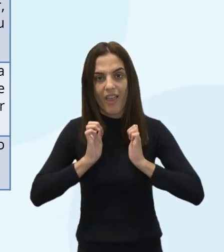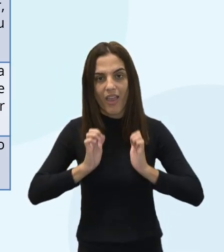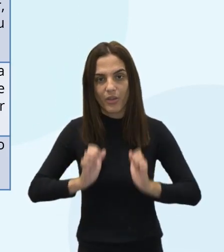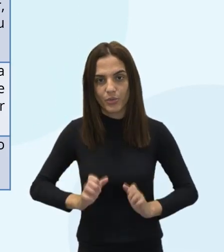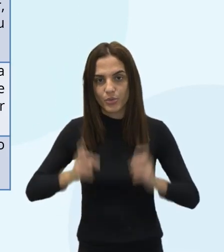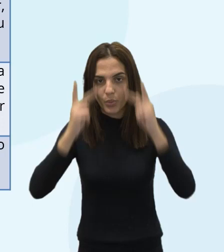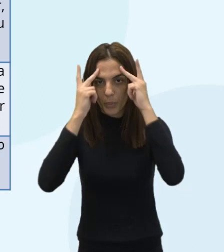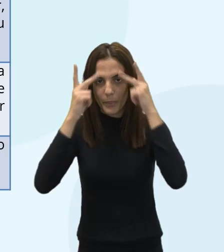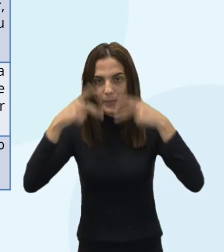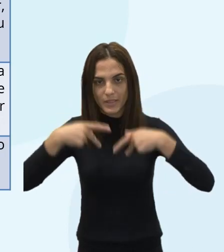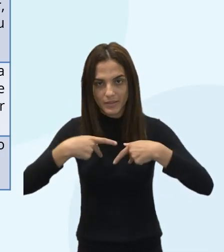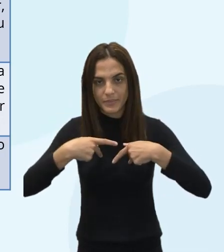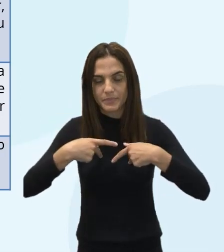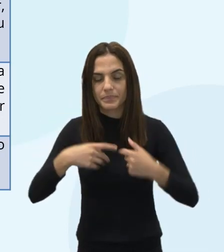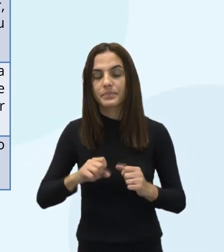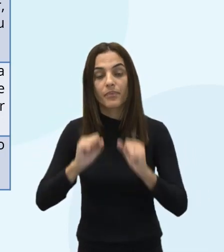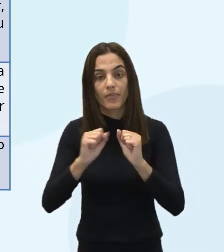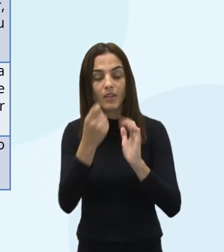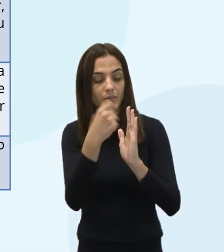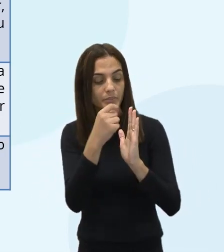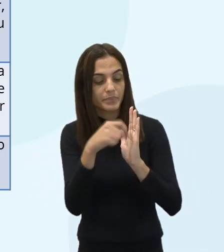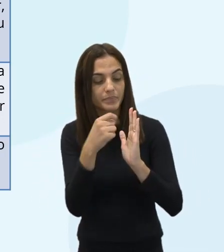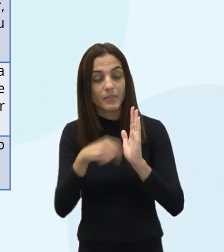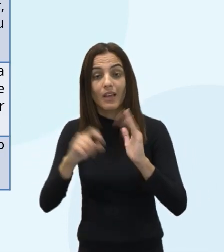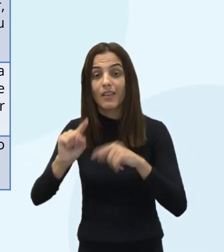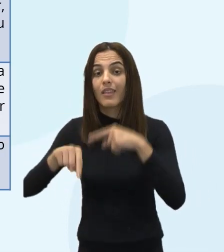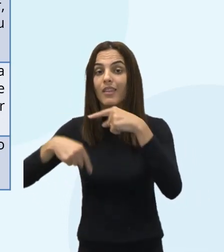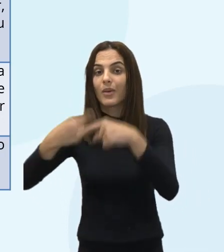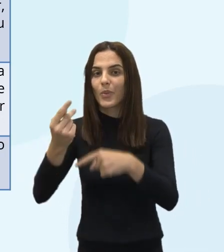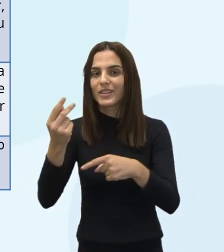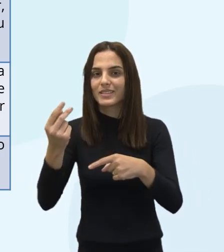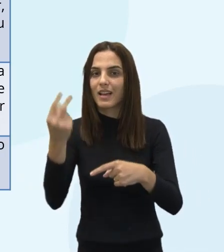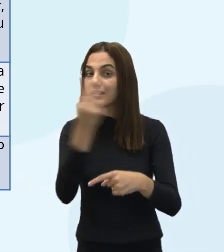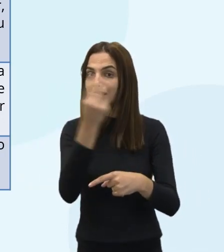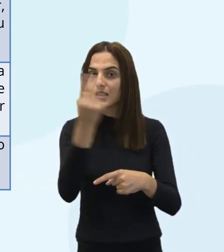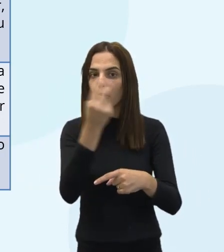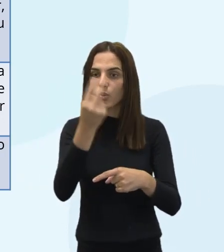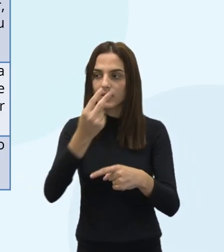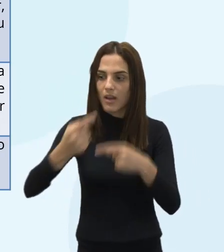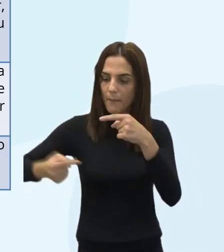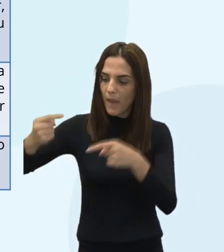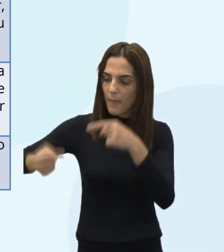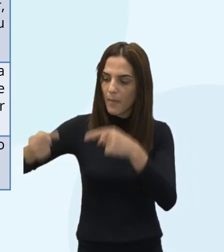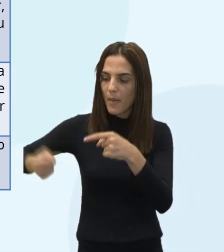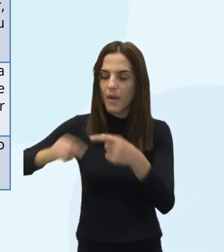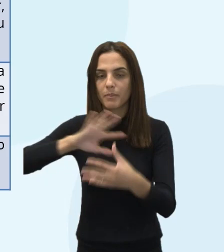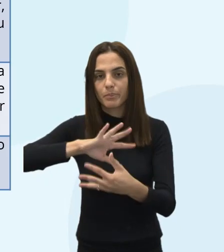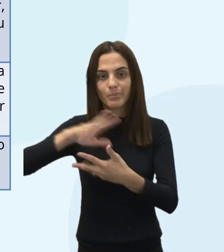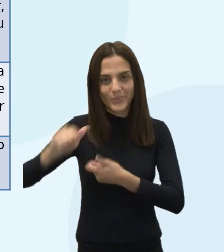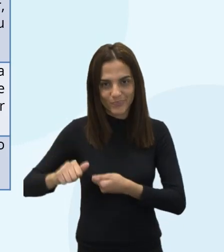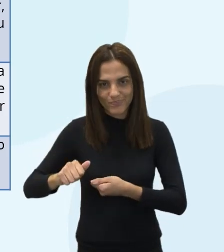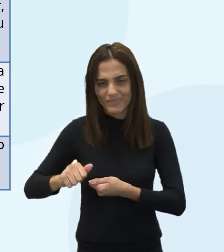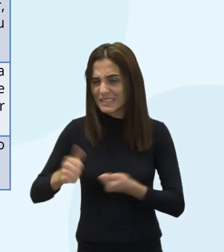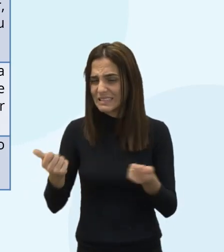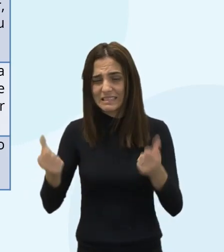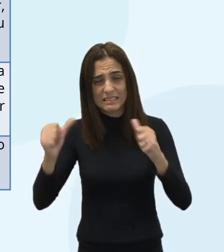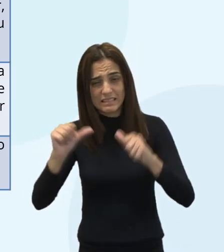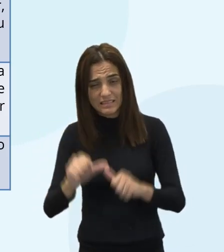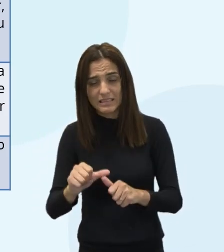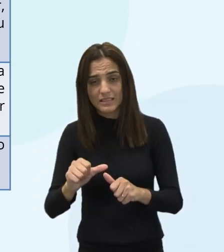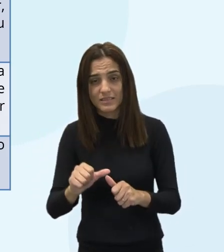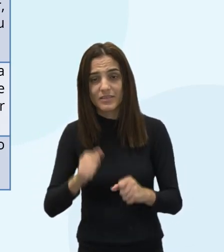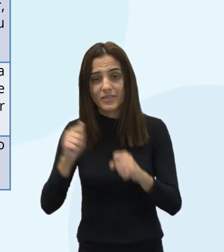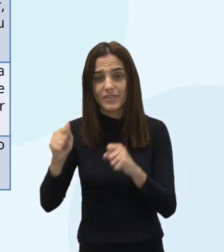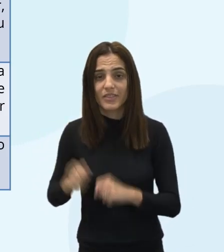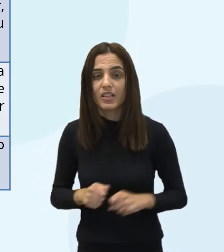condição humana, porque ela foi escrita logo depois da Segunda Guerra Mundial. Então, esses horrores da guerra fez com que